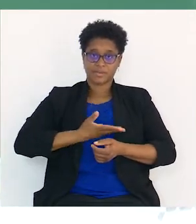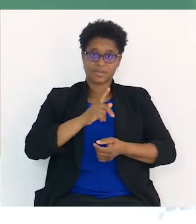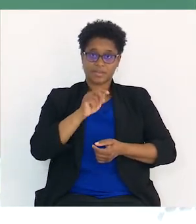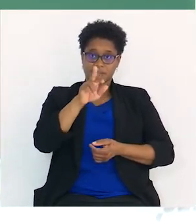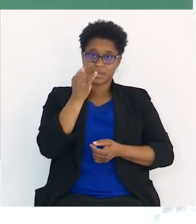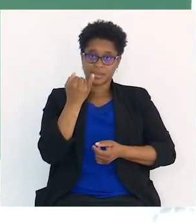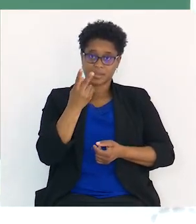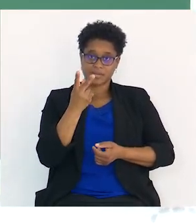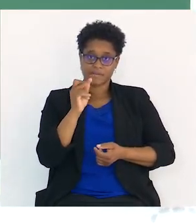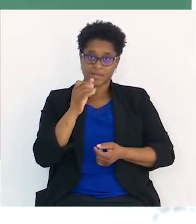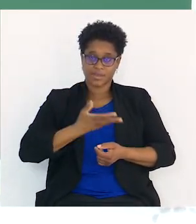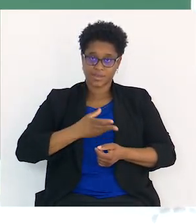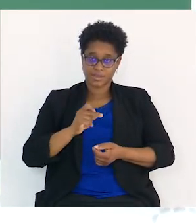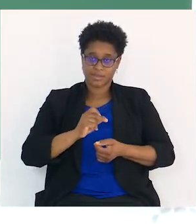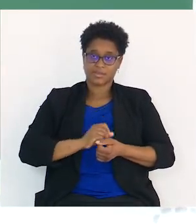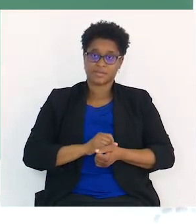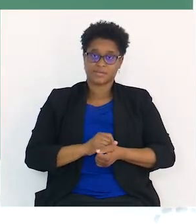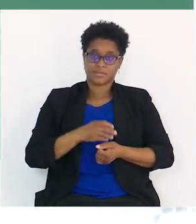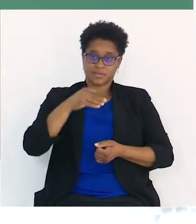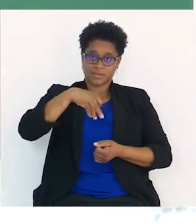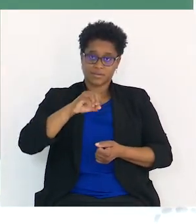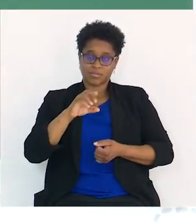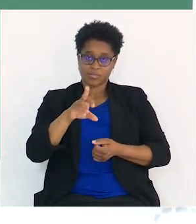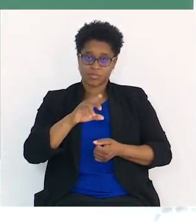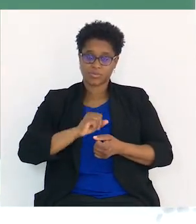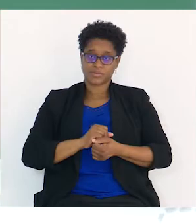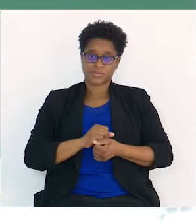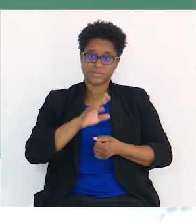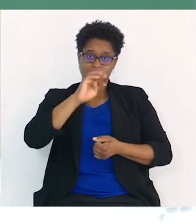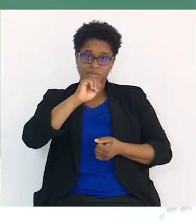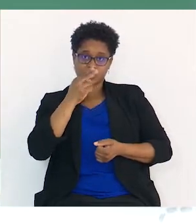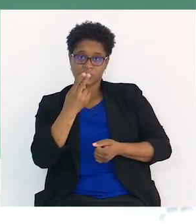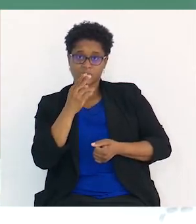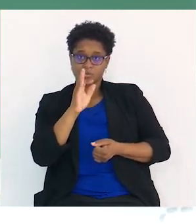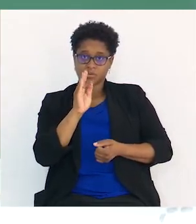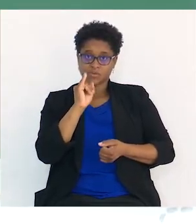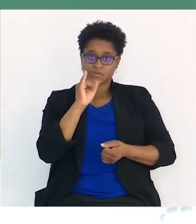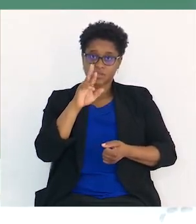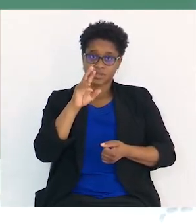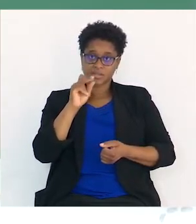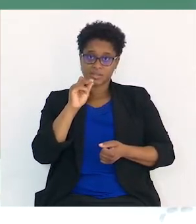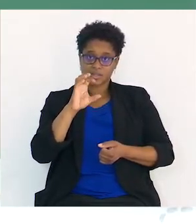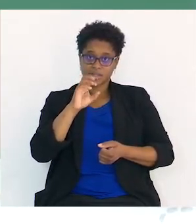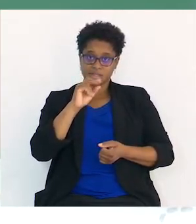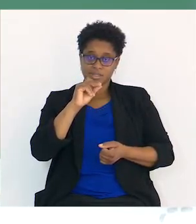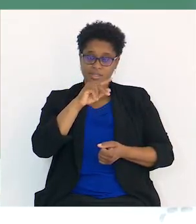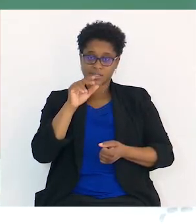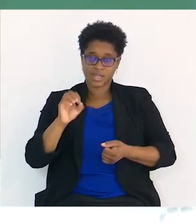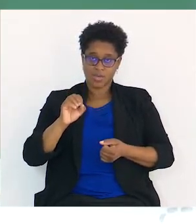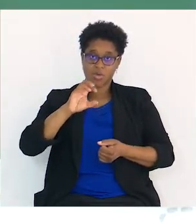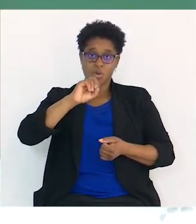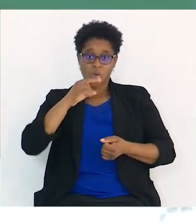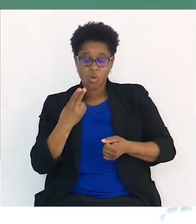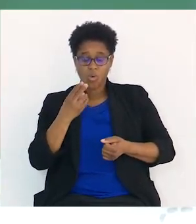derivada por sufixação. ou